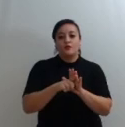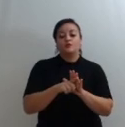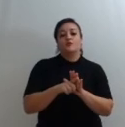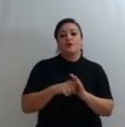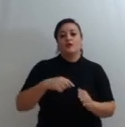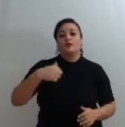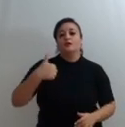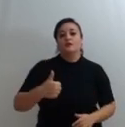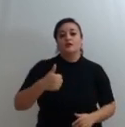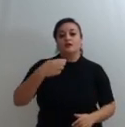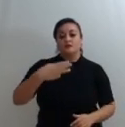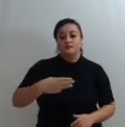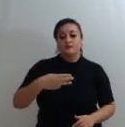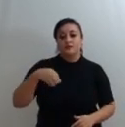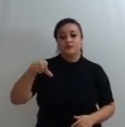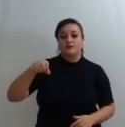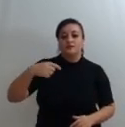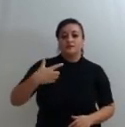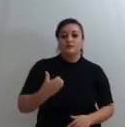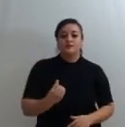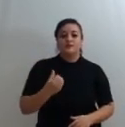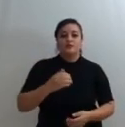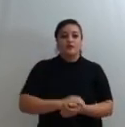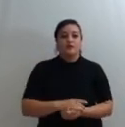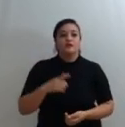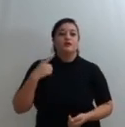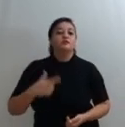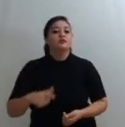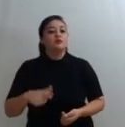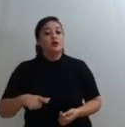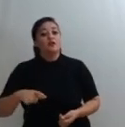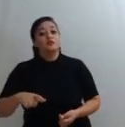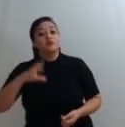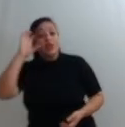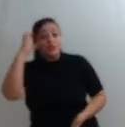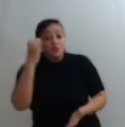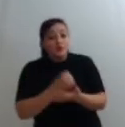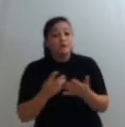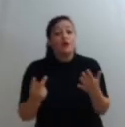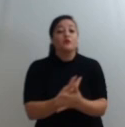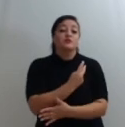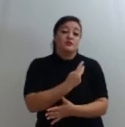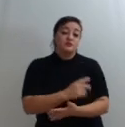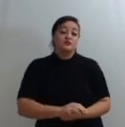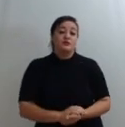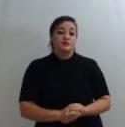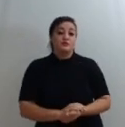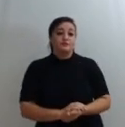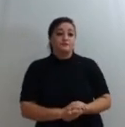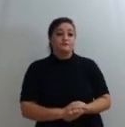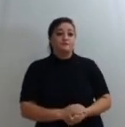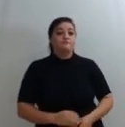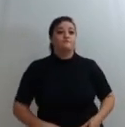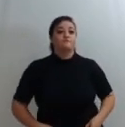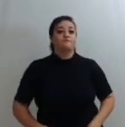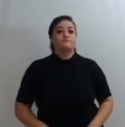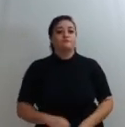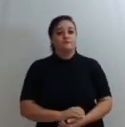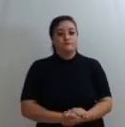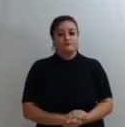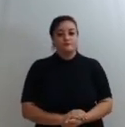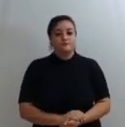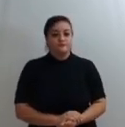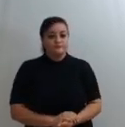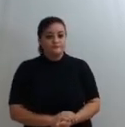e B, não cometimento de falta grave nos últimos 12 meses, incluído pela Lei 13.964 também.